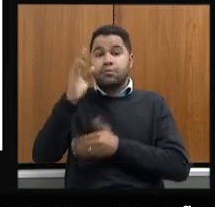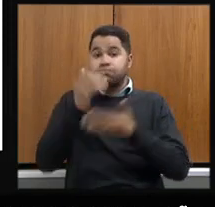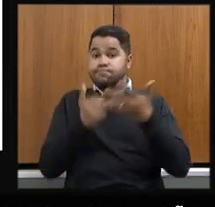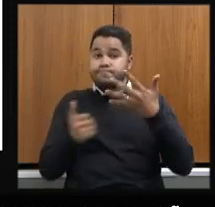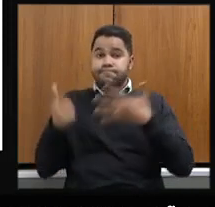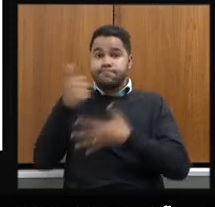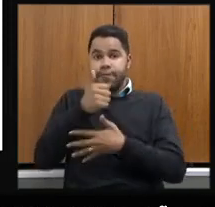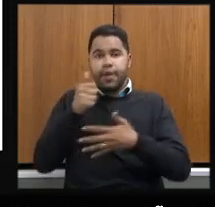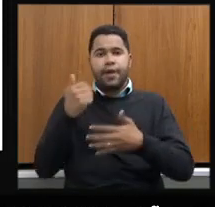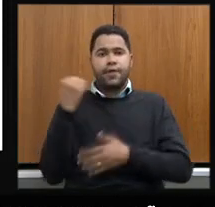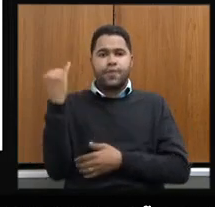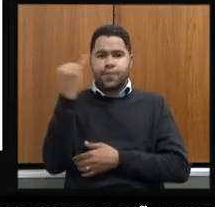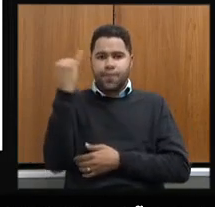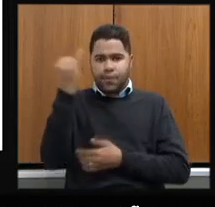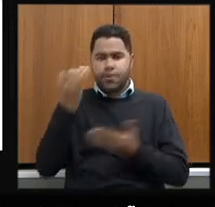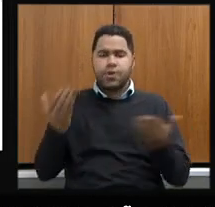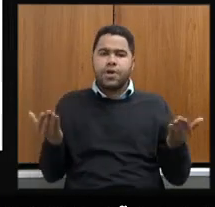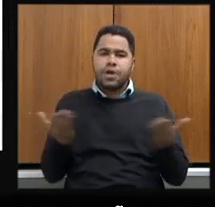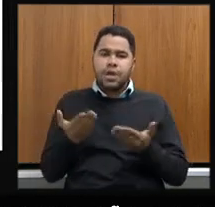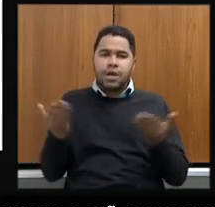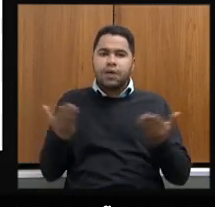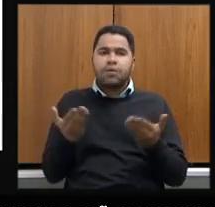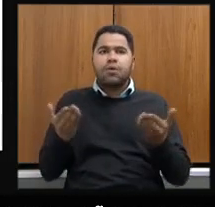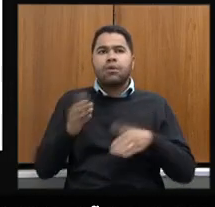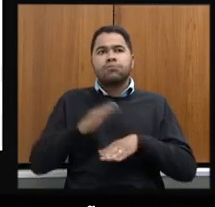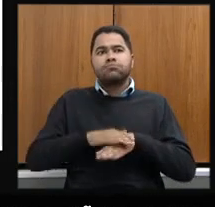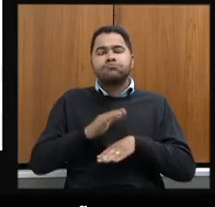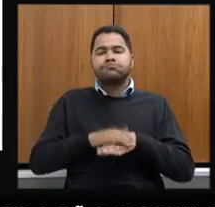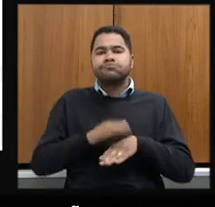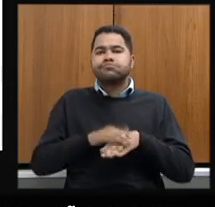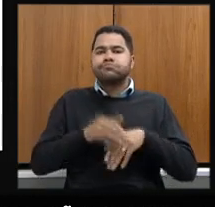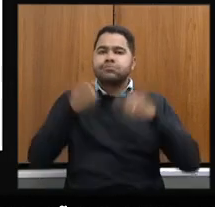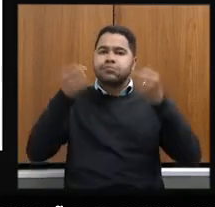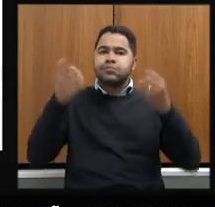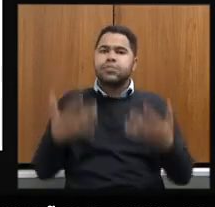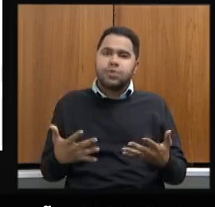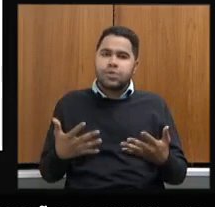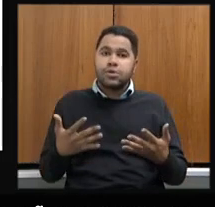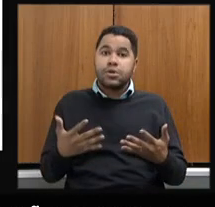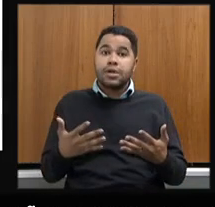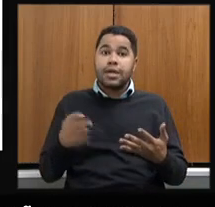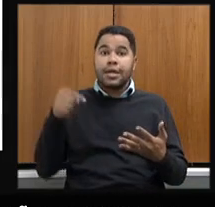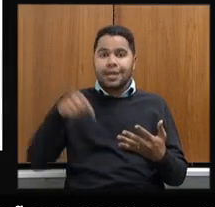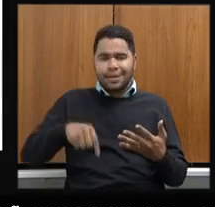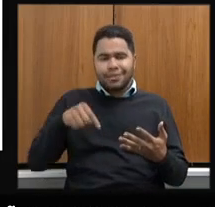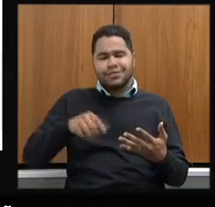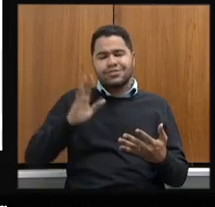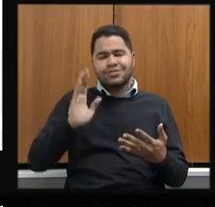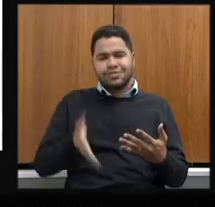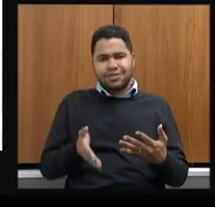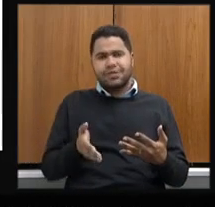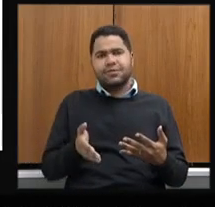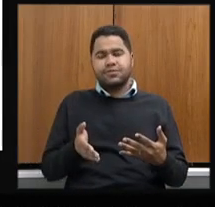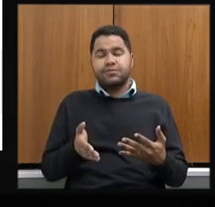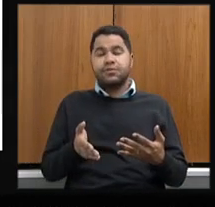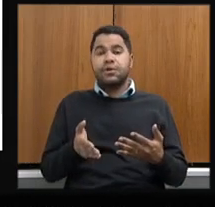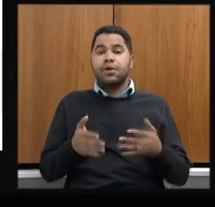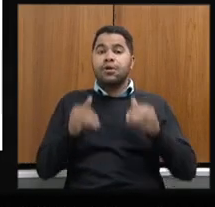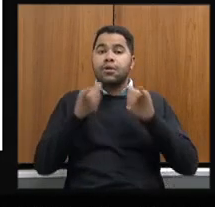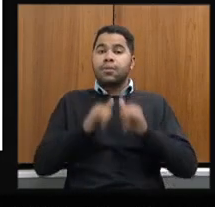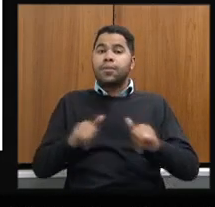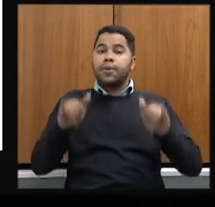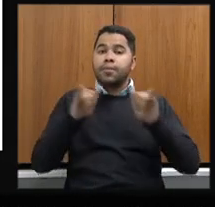muito importante neste momento de crise fiscal que a gente vive no estado de Minas Gerais e alguns anos a